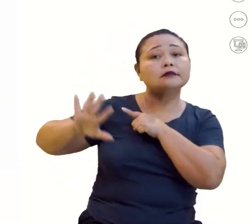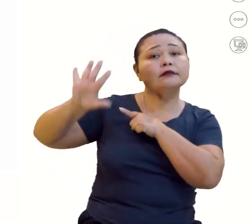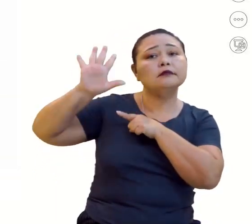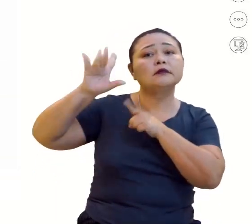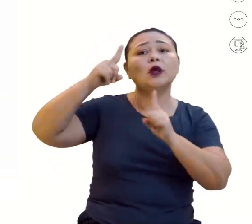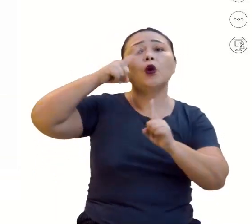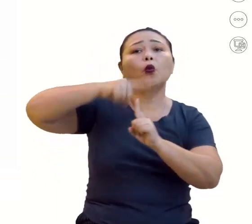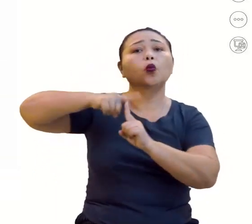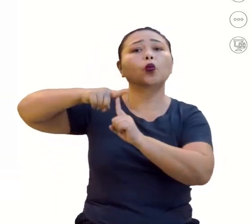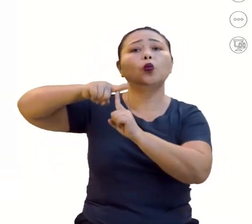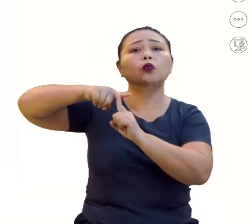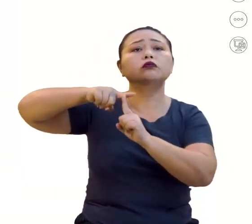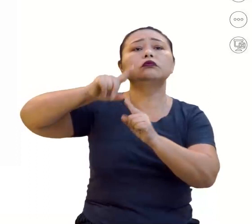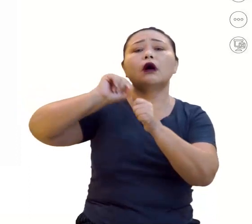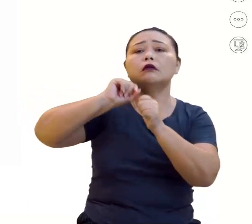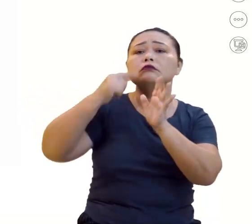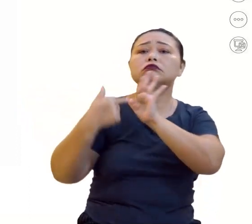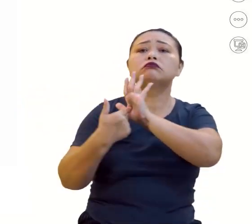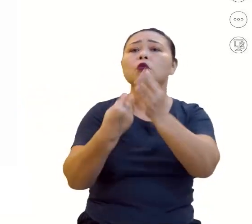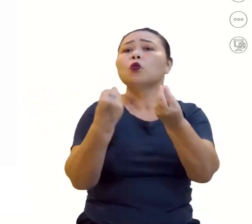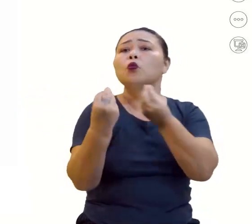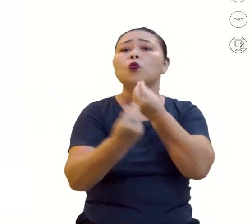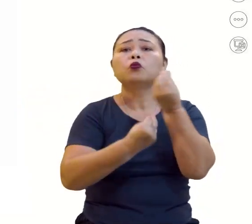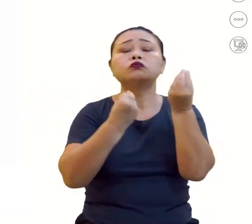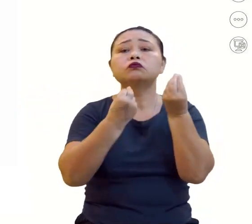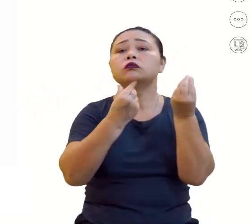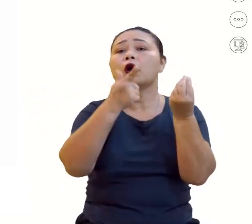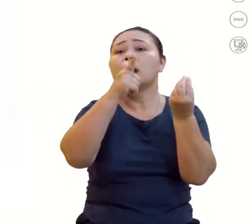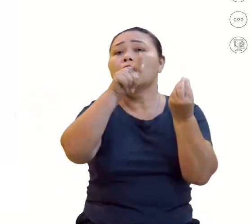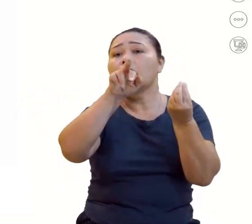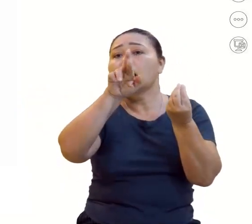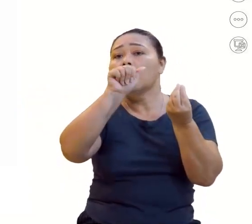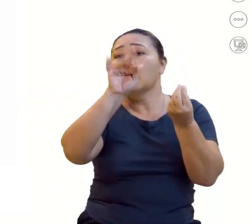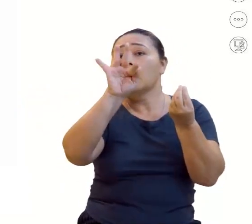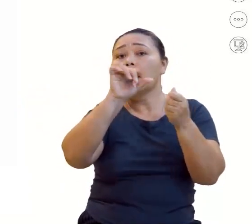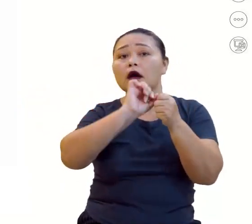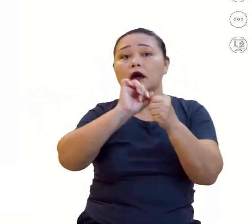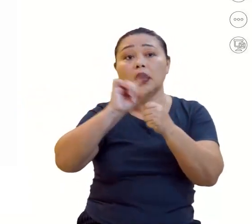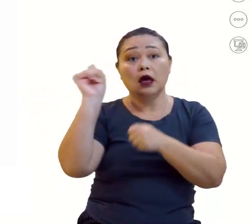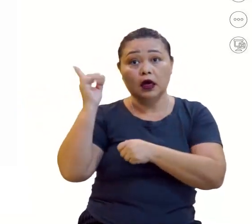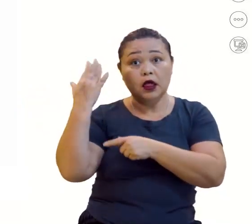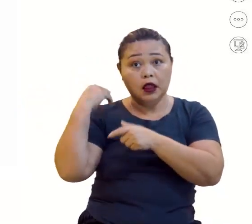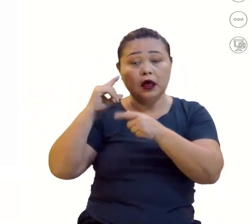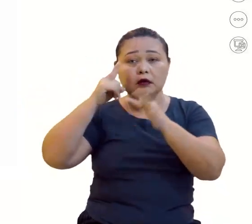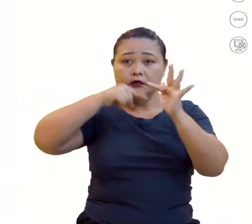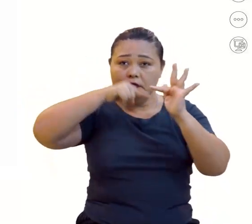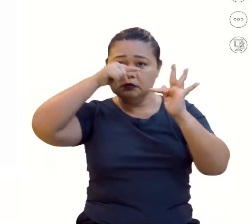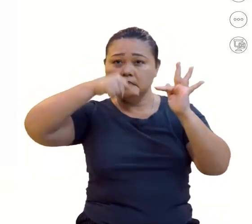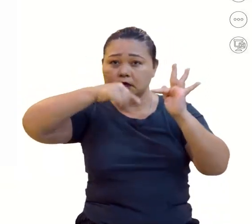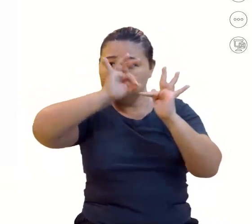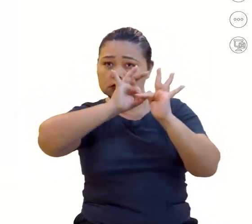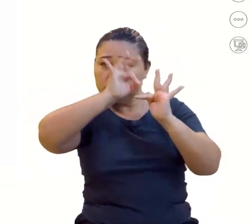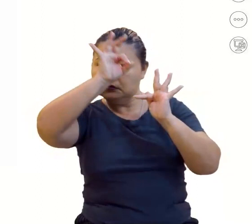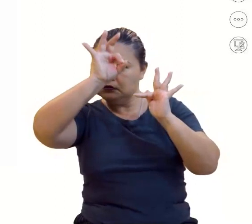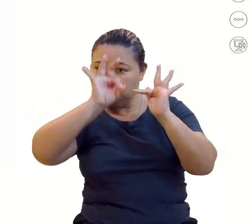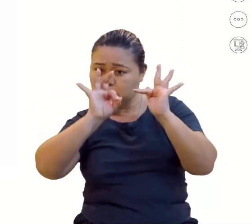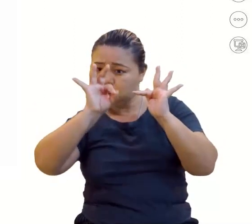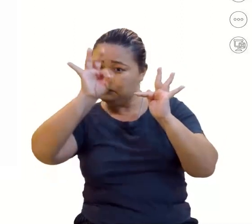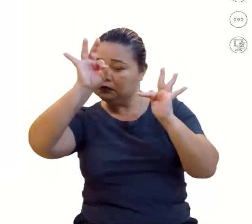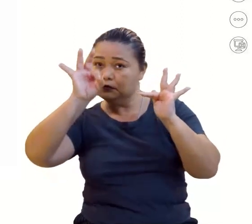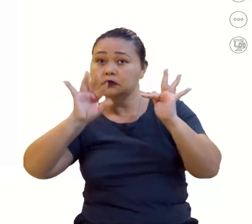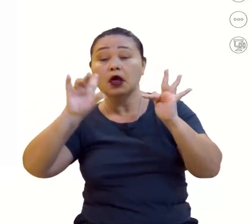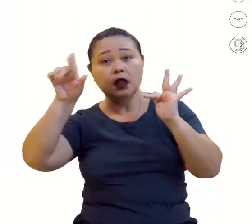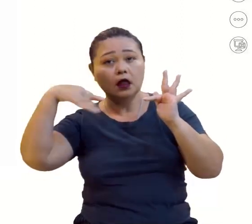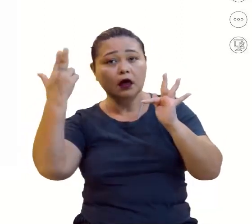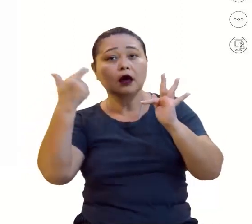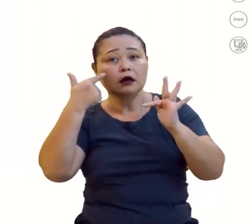de gráfico, né? Algumas maneiras que aquele nosso gráfico ali é o gráfico de linhas, né? A gente ainda vai ver isso nas aulas lá na unidade